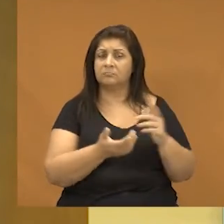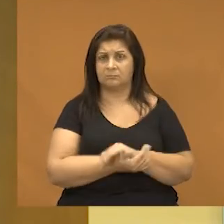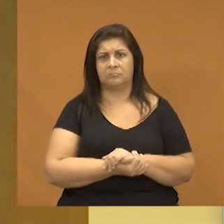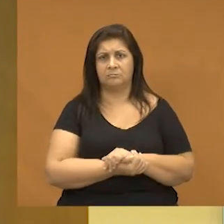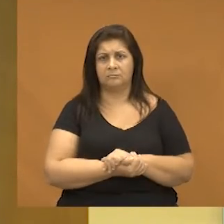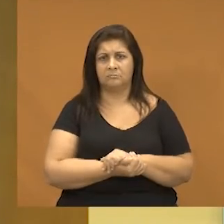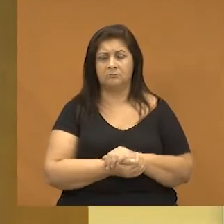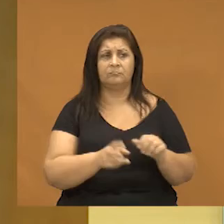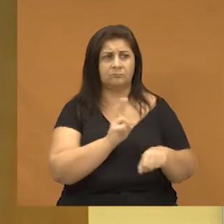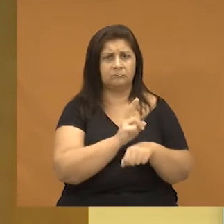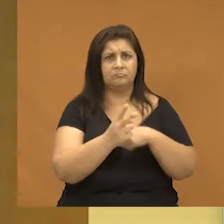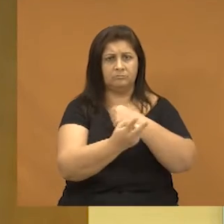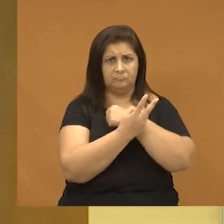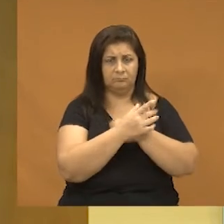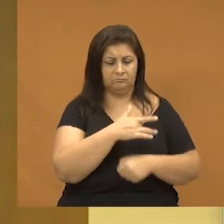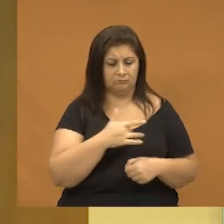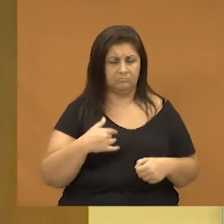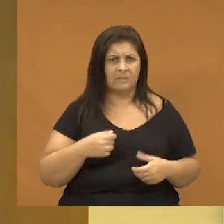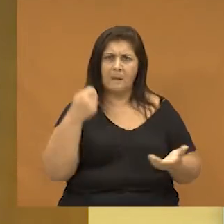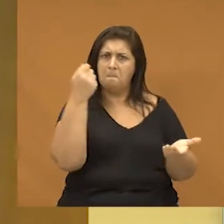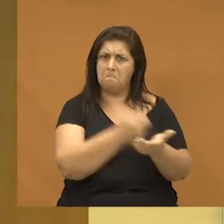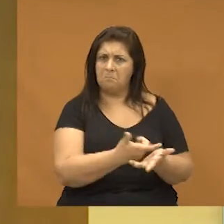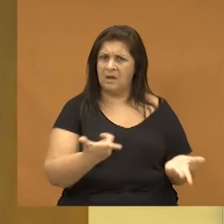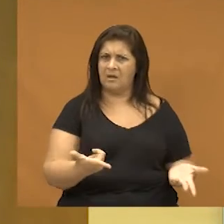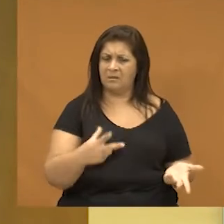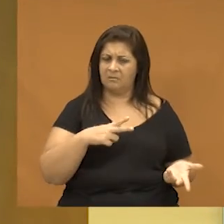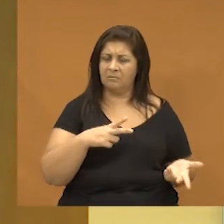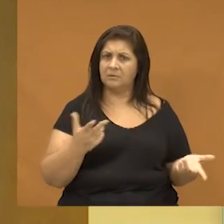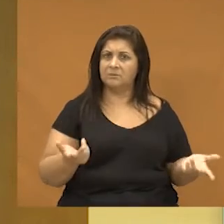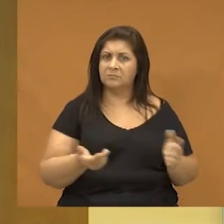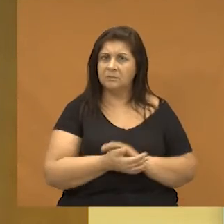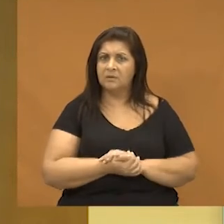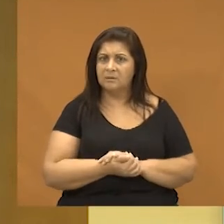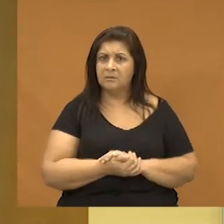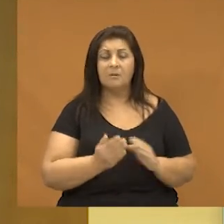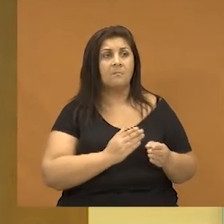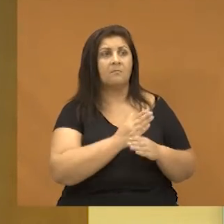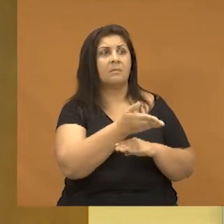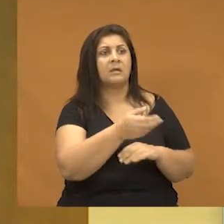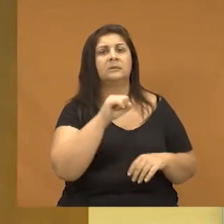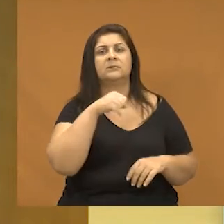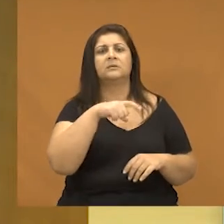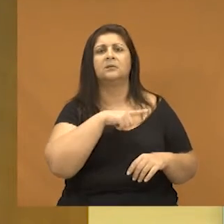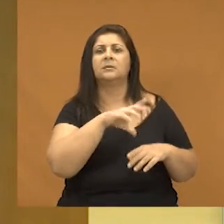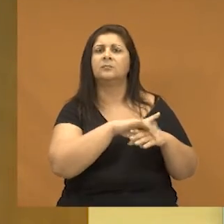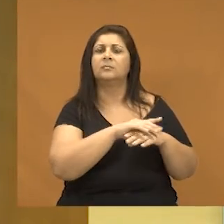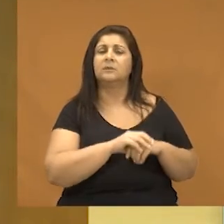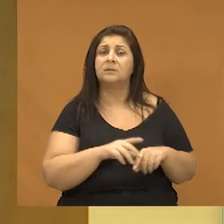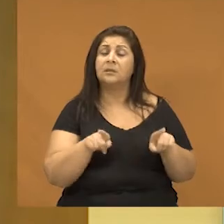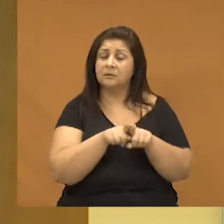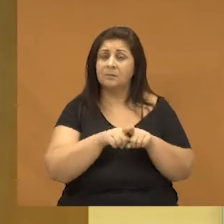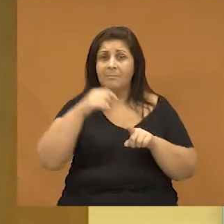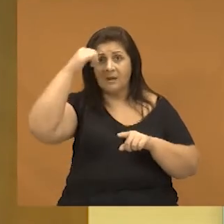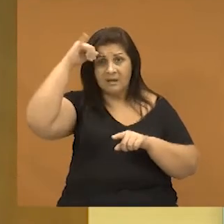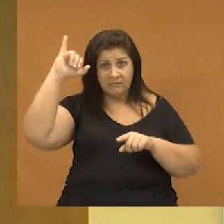na minha saúde. E outra coisa, a gente paga convênio médico, não é só para ir no médico com a doença, é para o preventivo.